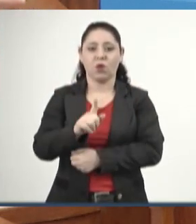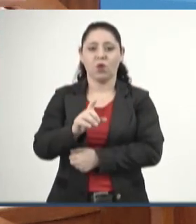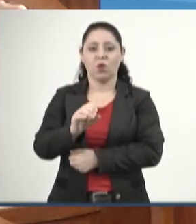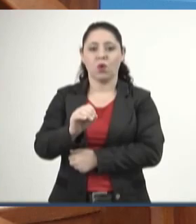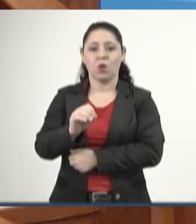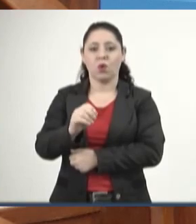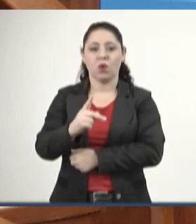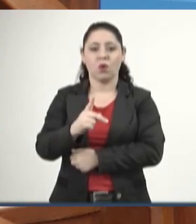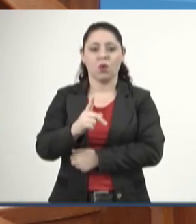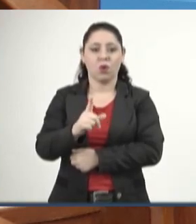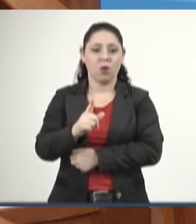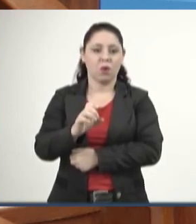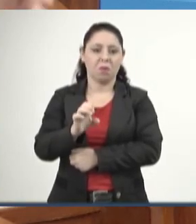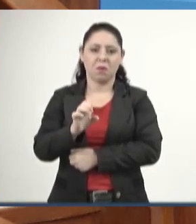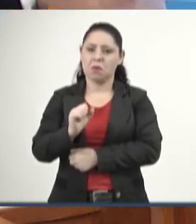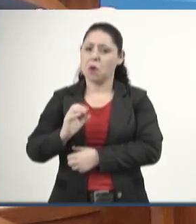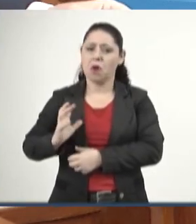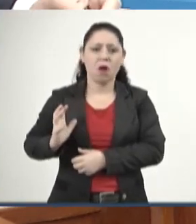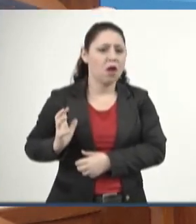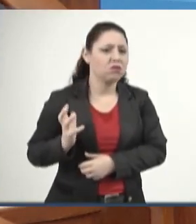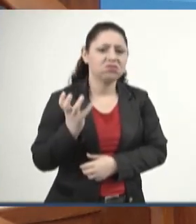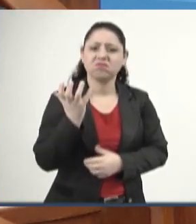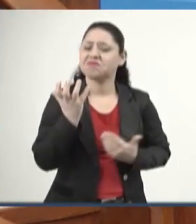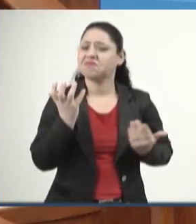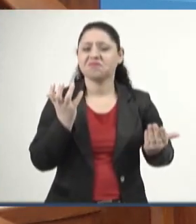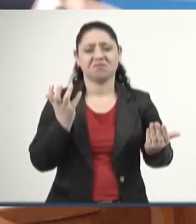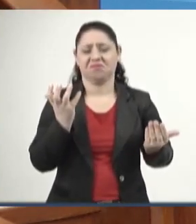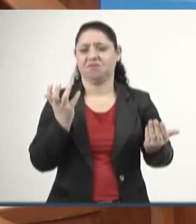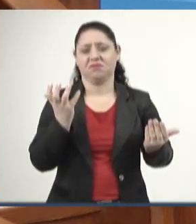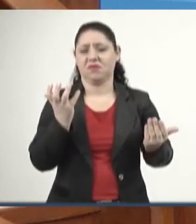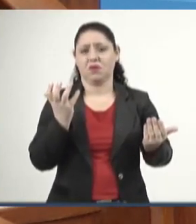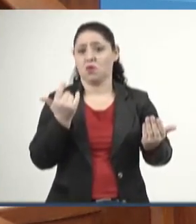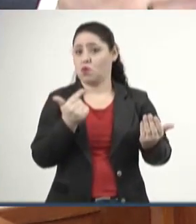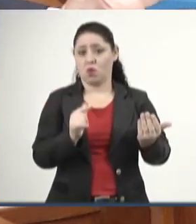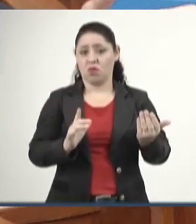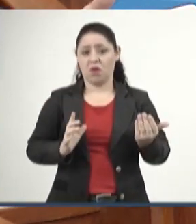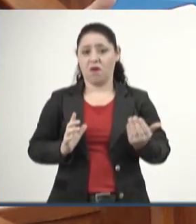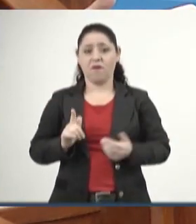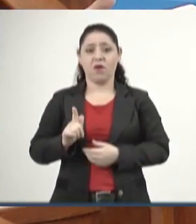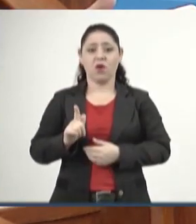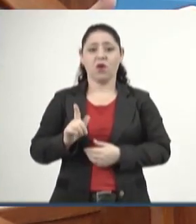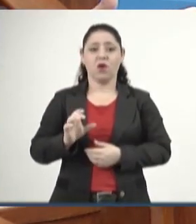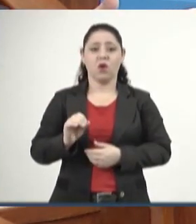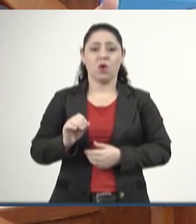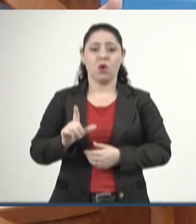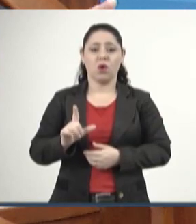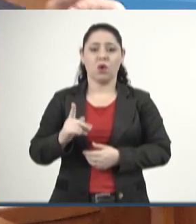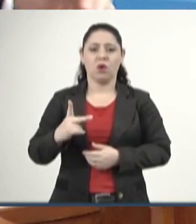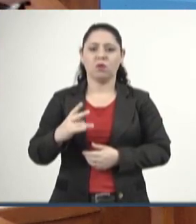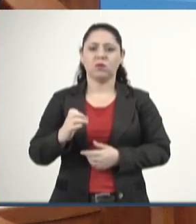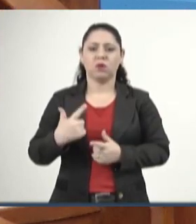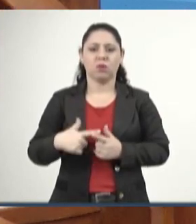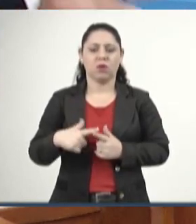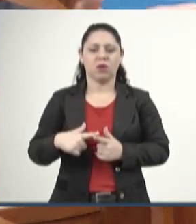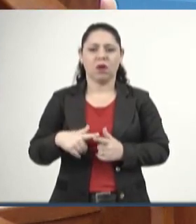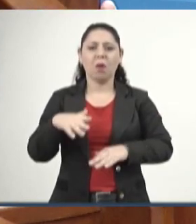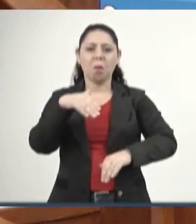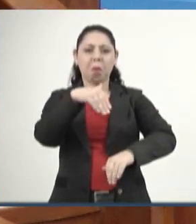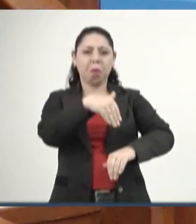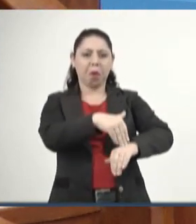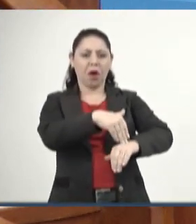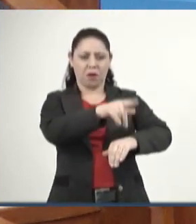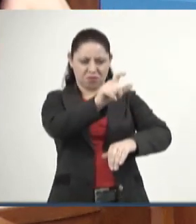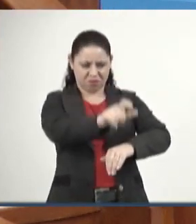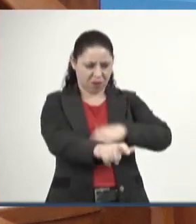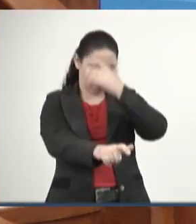golpe não se concretizou. Não houve um golpe. Por que condenar uma